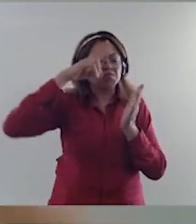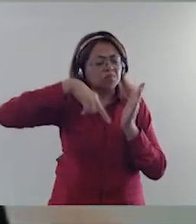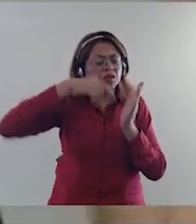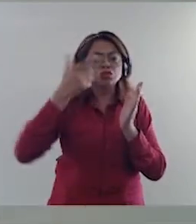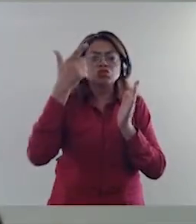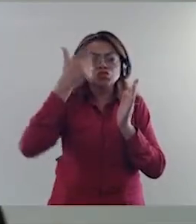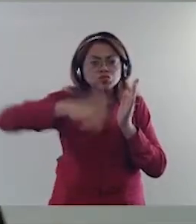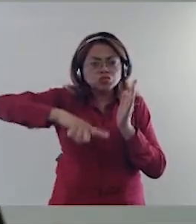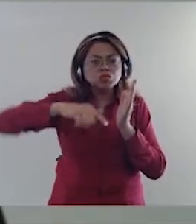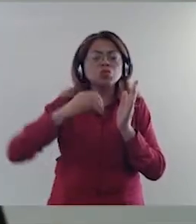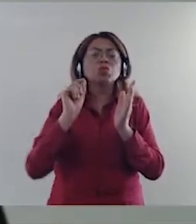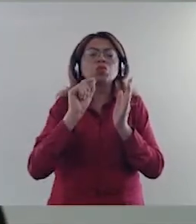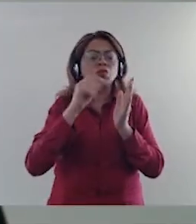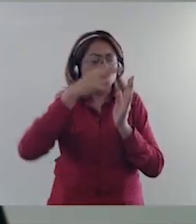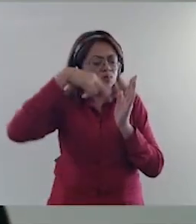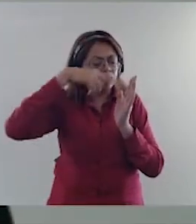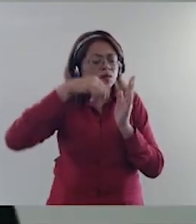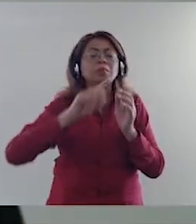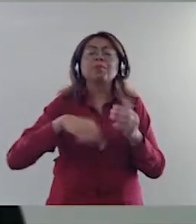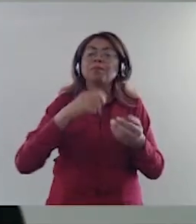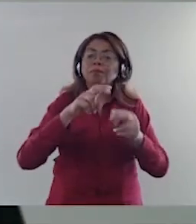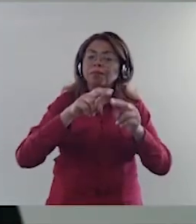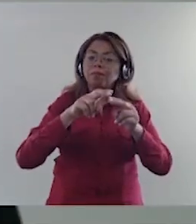jurídicos, notadamente dos contratos.